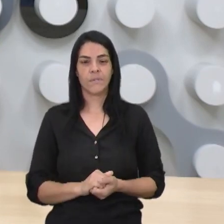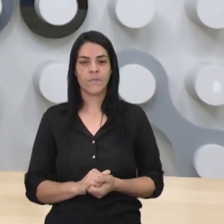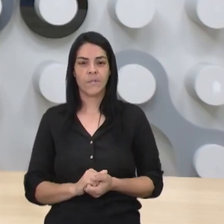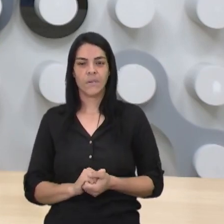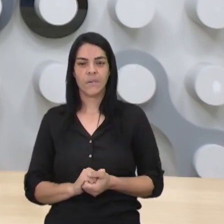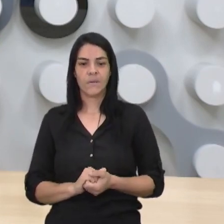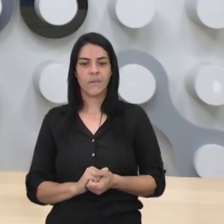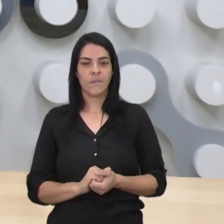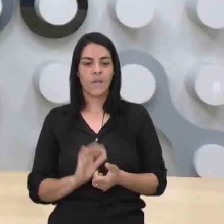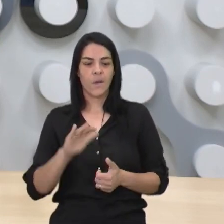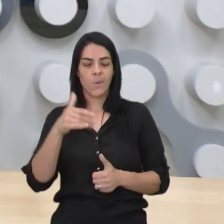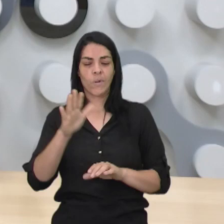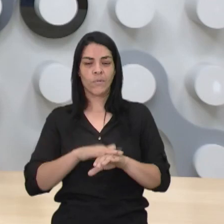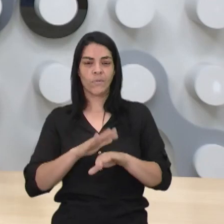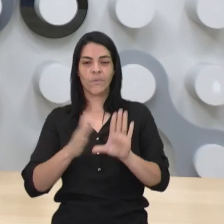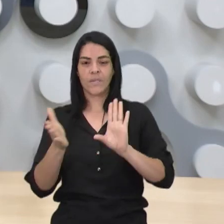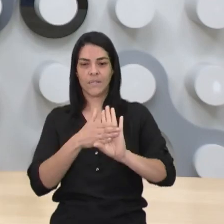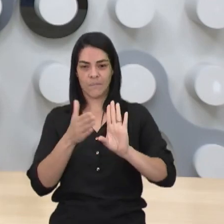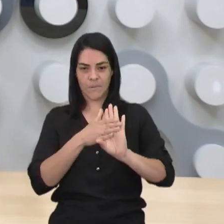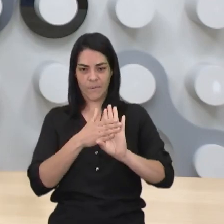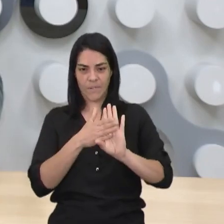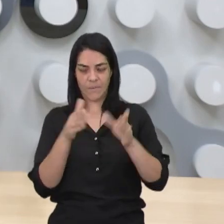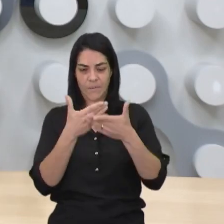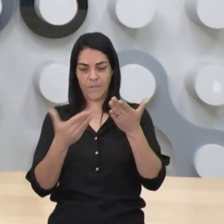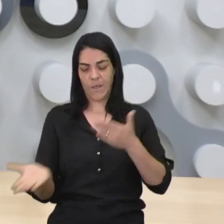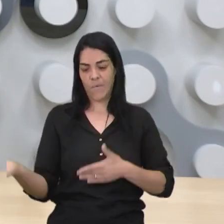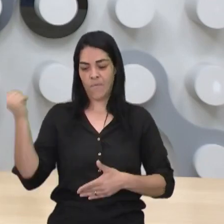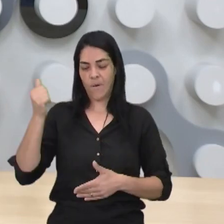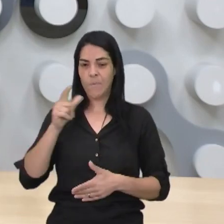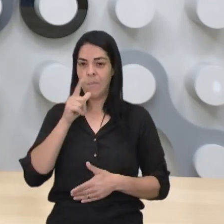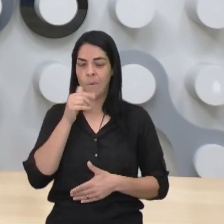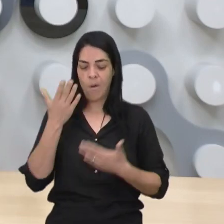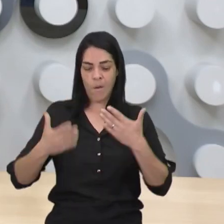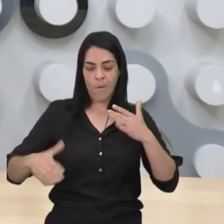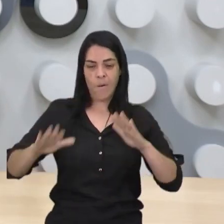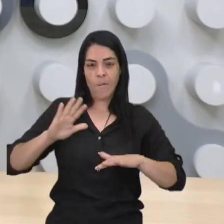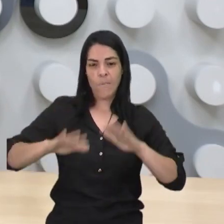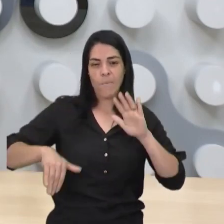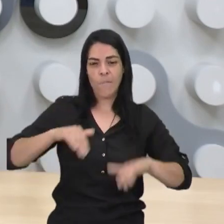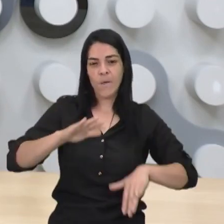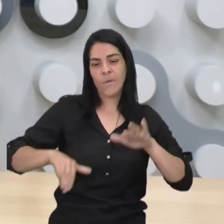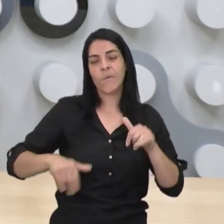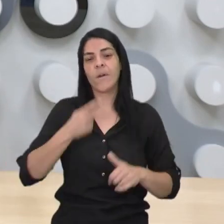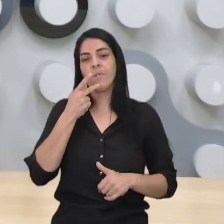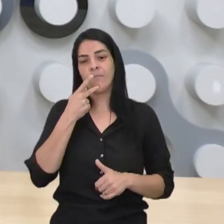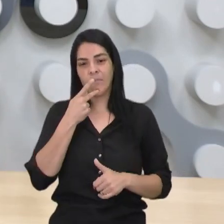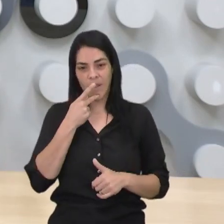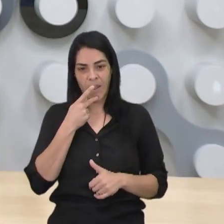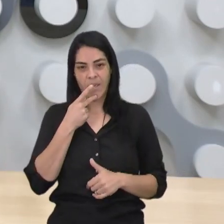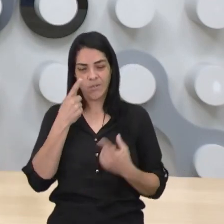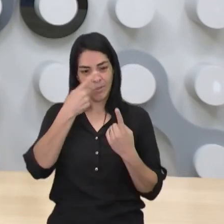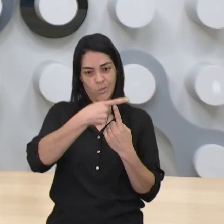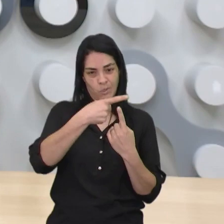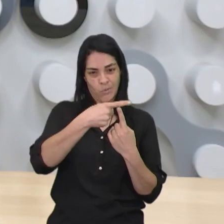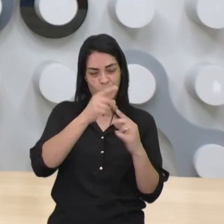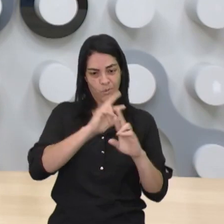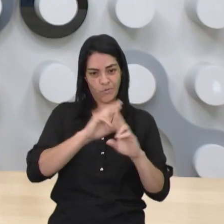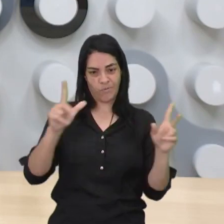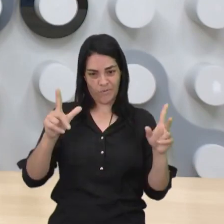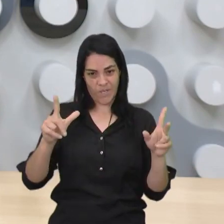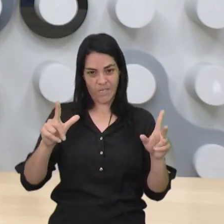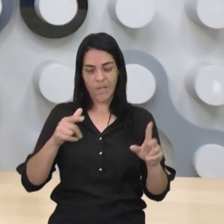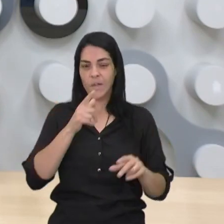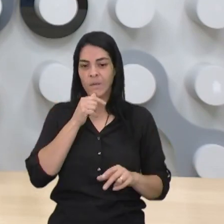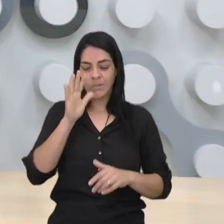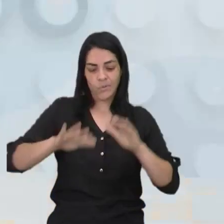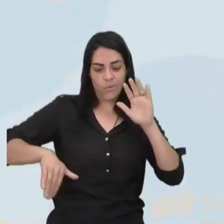eu fiz uma proposta para vocês, vamos mergulhar, eu falei sobre tipos diferentes de mergulho. Vocês lembram? Então, olha